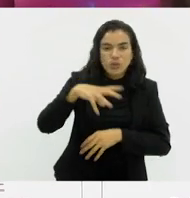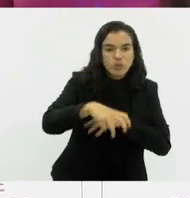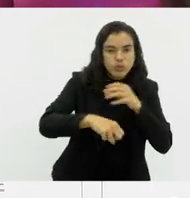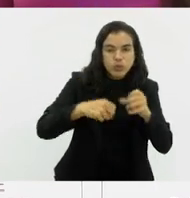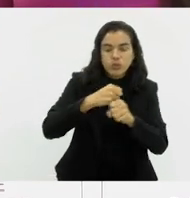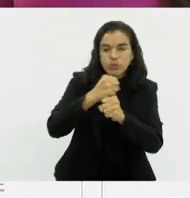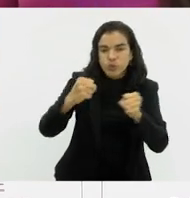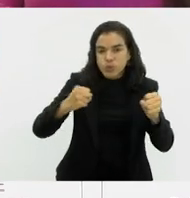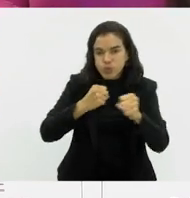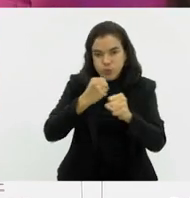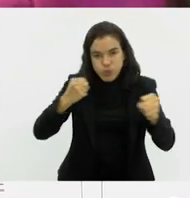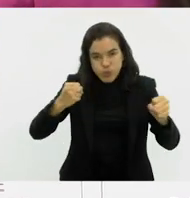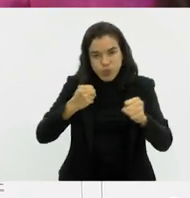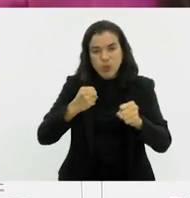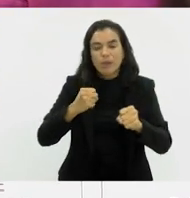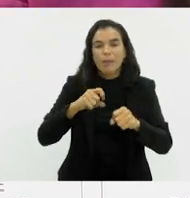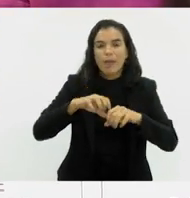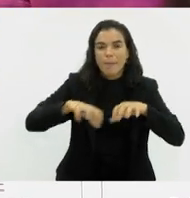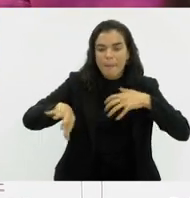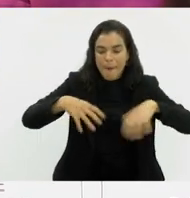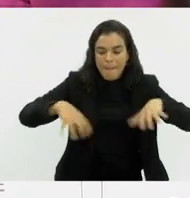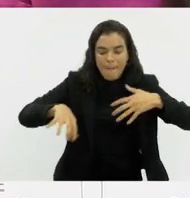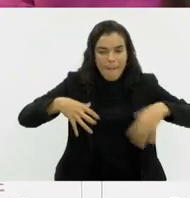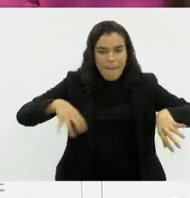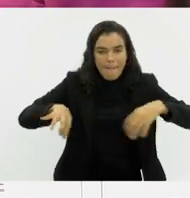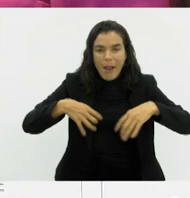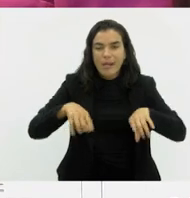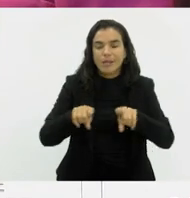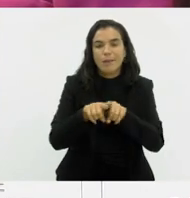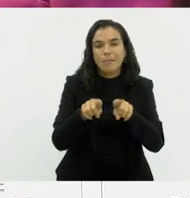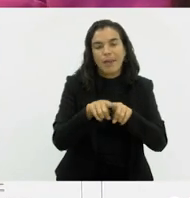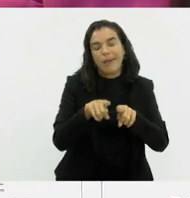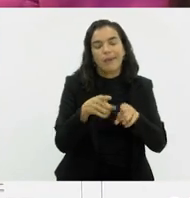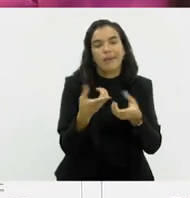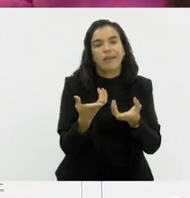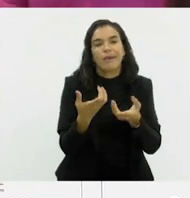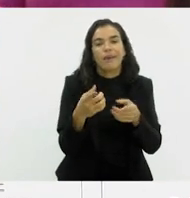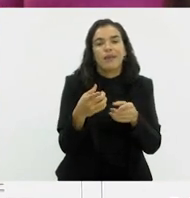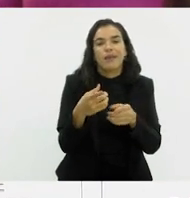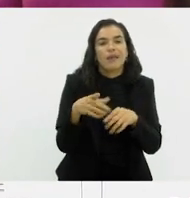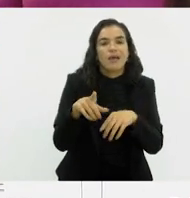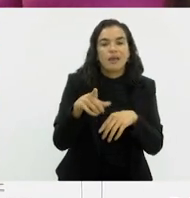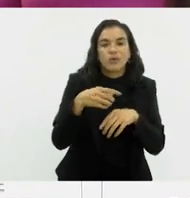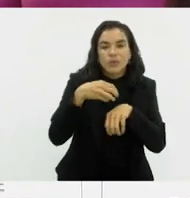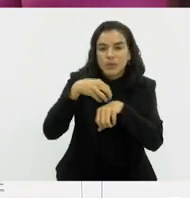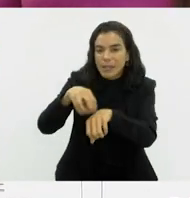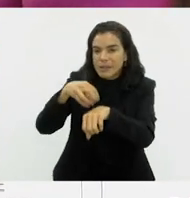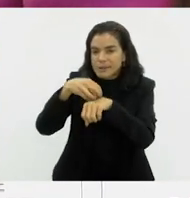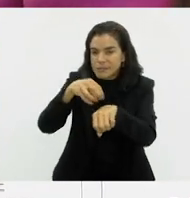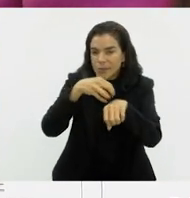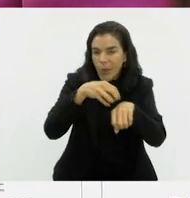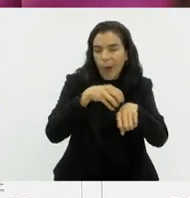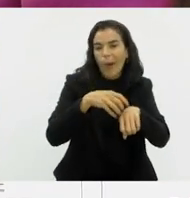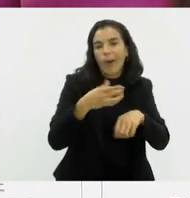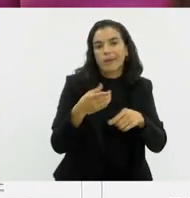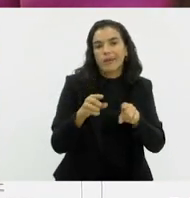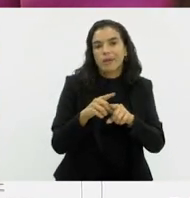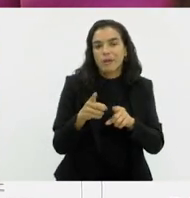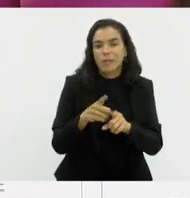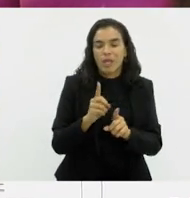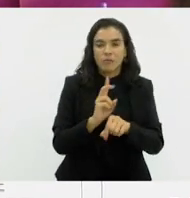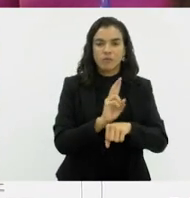do sanatório penal, providenciar plano de gerenciamento de resíduos sólidos, gerenciar fluxo de transporte e fornecer